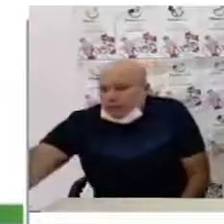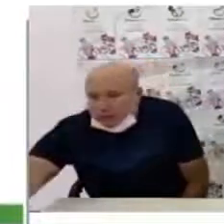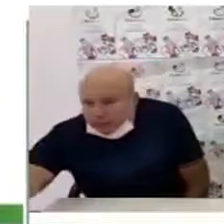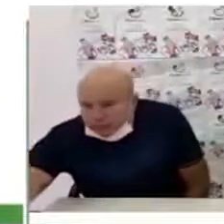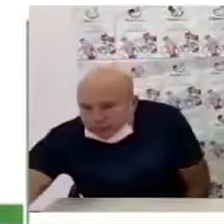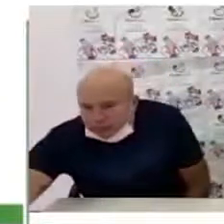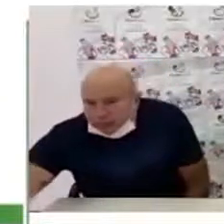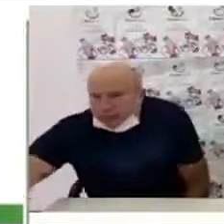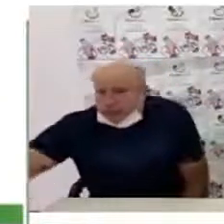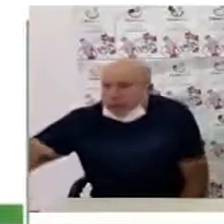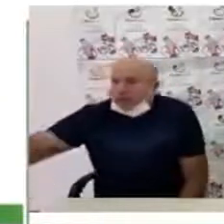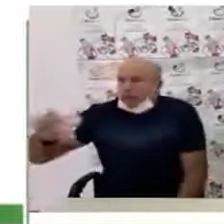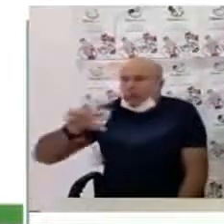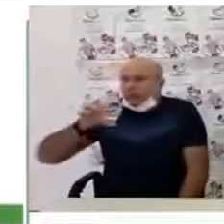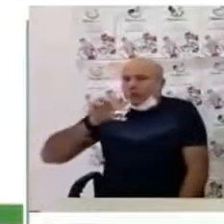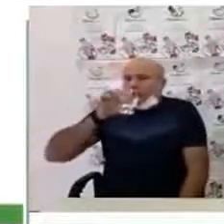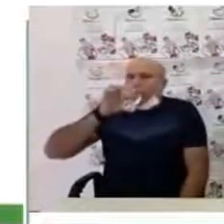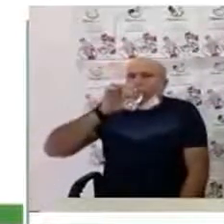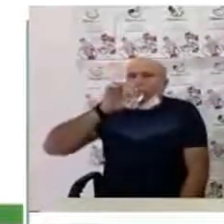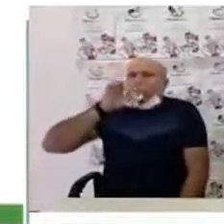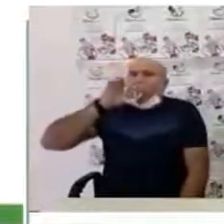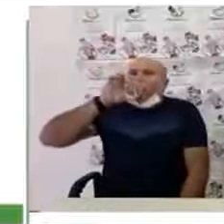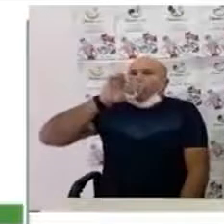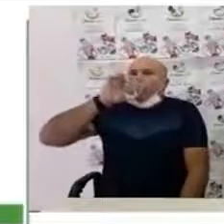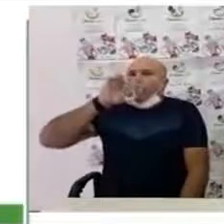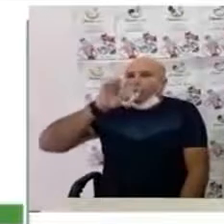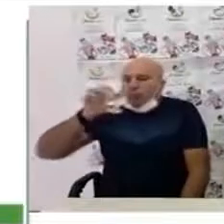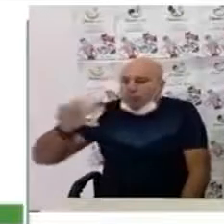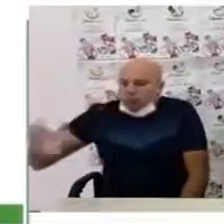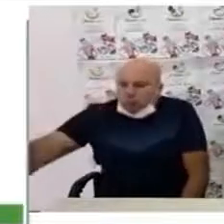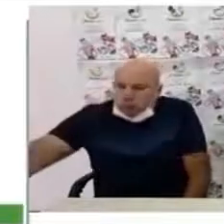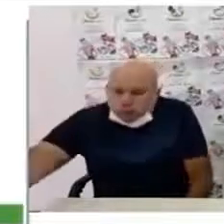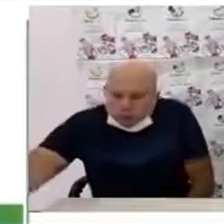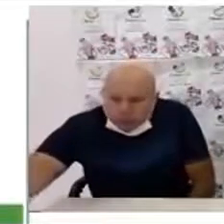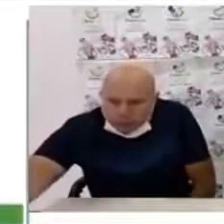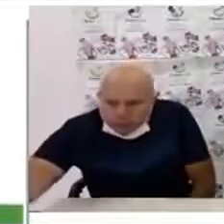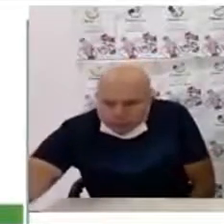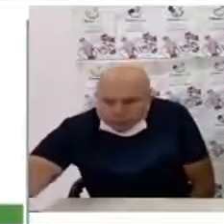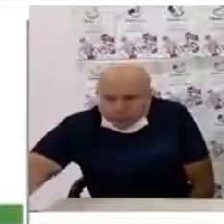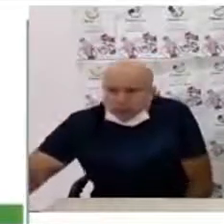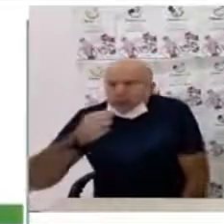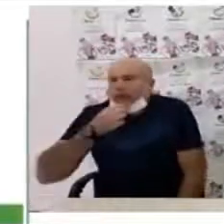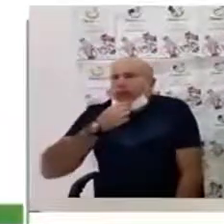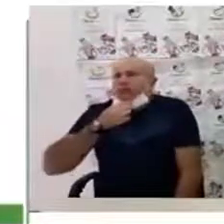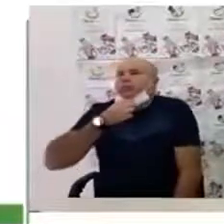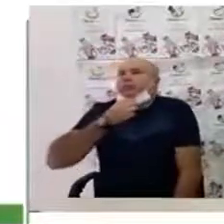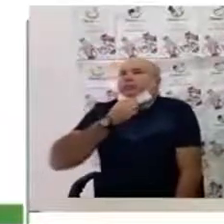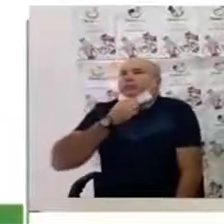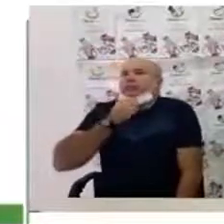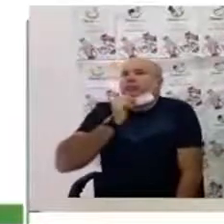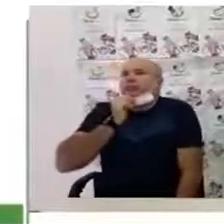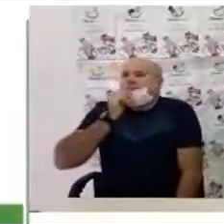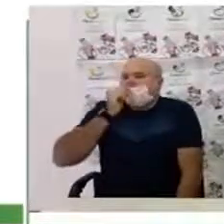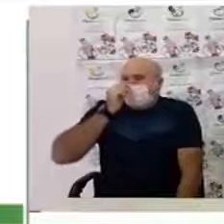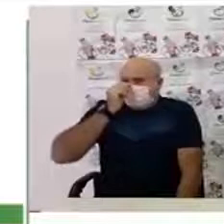Como o professor Luzimar mesmo falou, a partir de Rutherford, o átomo passou a ter duas regiões bastante definidas, que é o